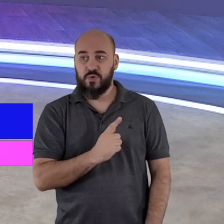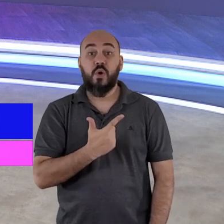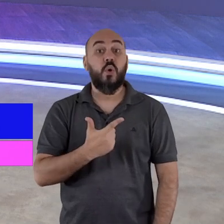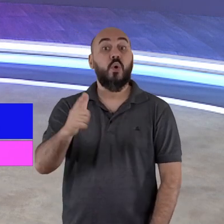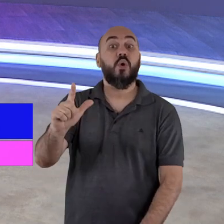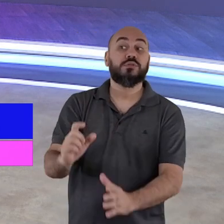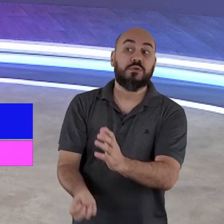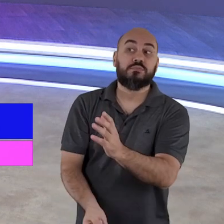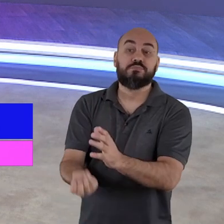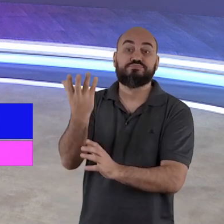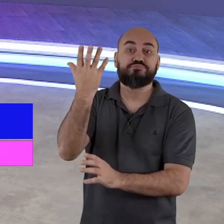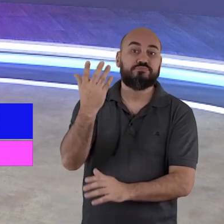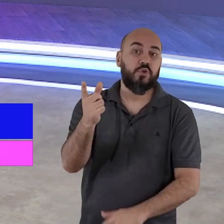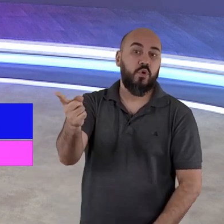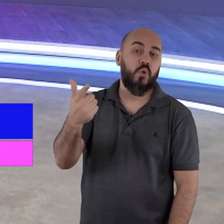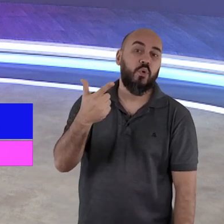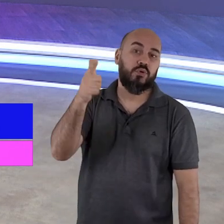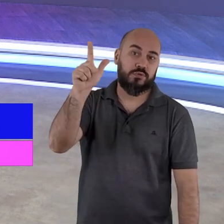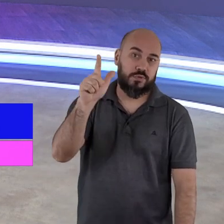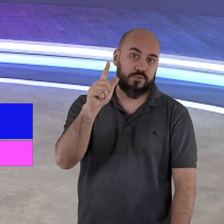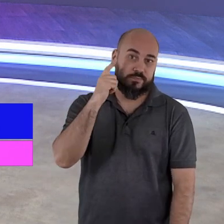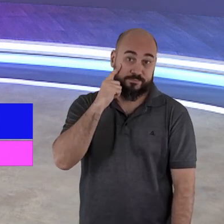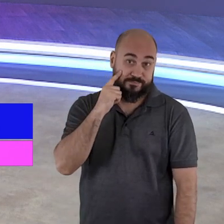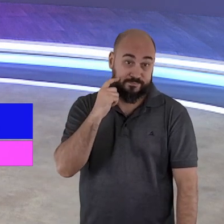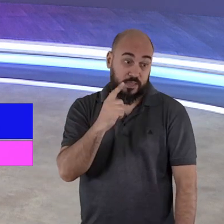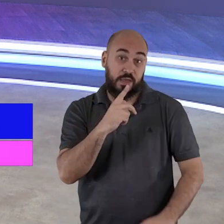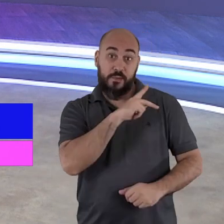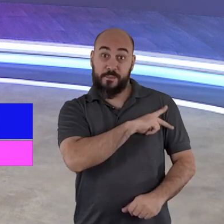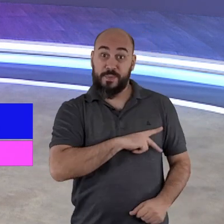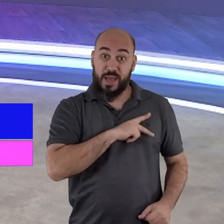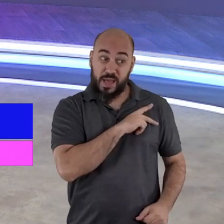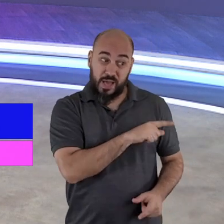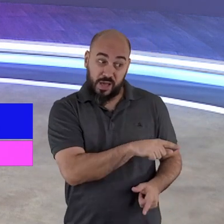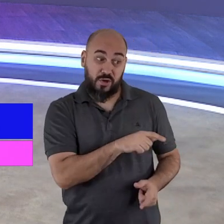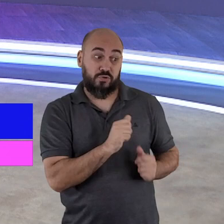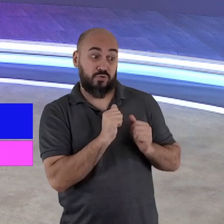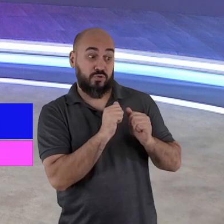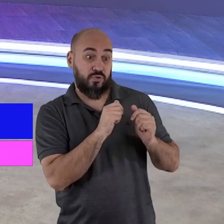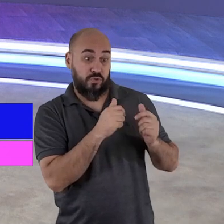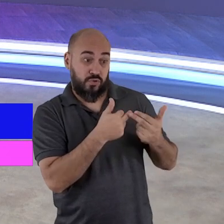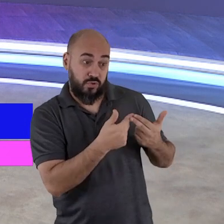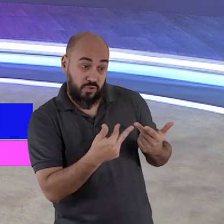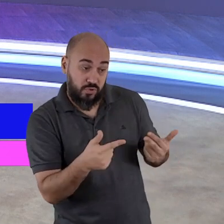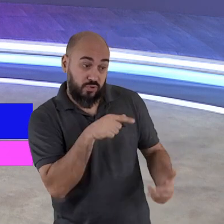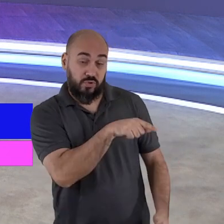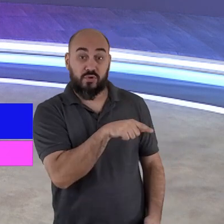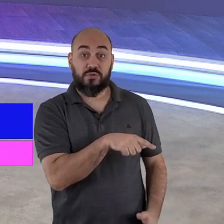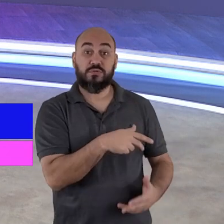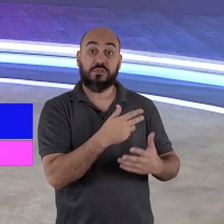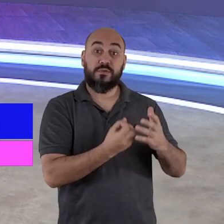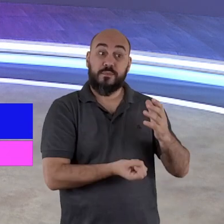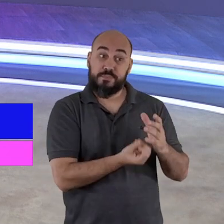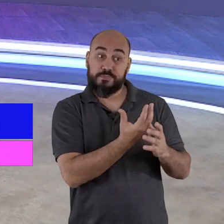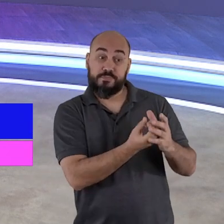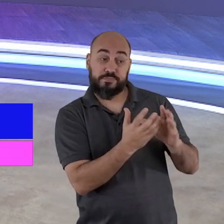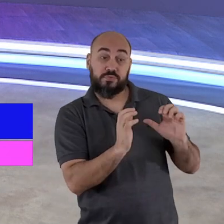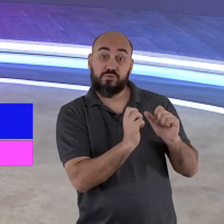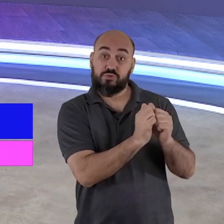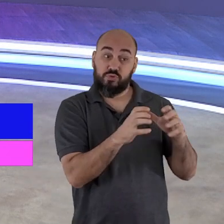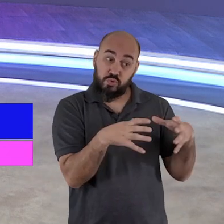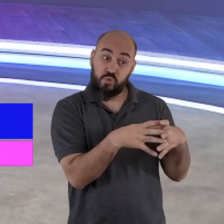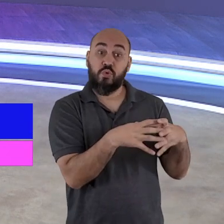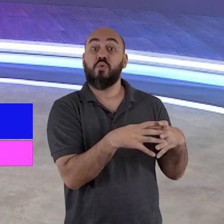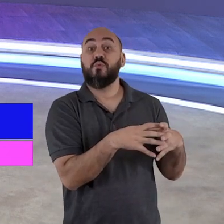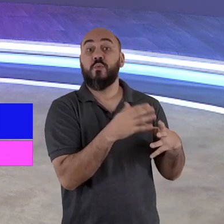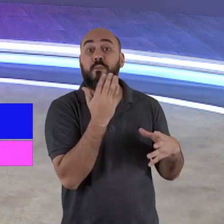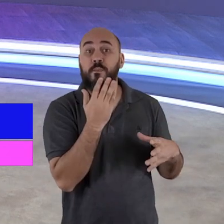como Paulo, que deu as diretrizes, as bases de como a igreja deveria funcionar, ou João, ou Mateus, ou